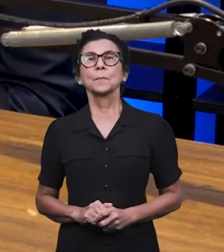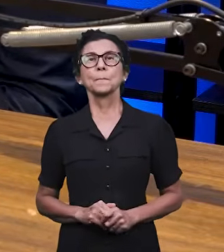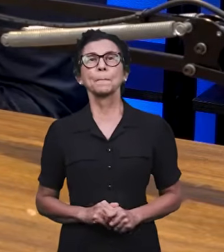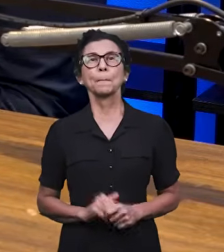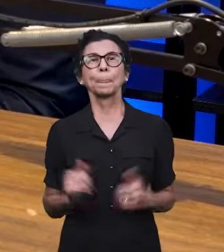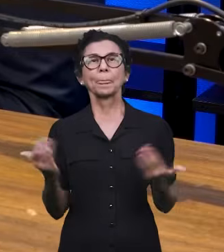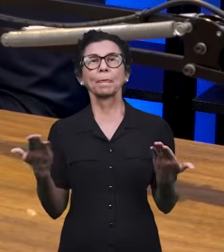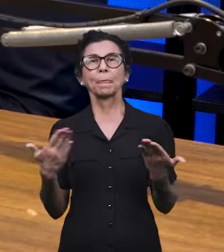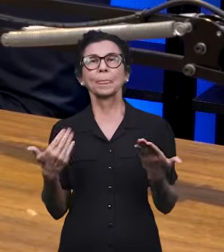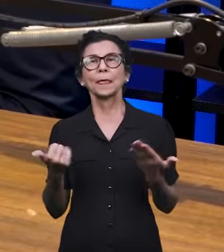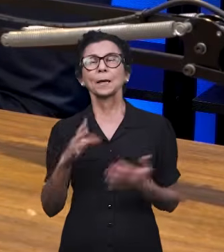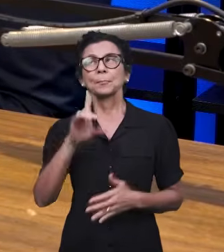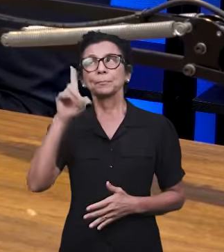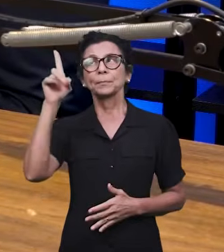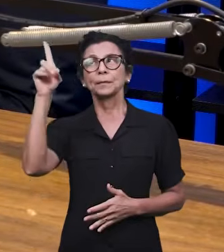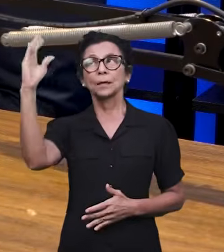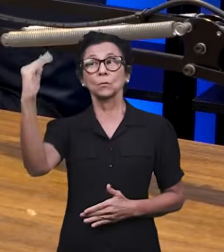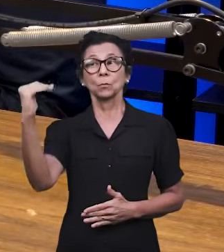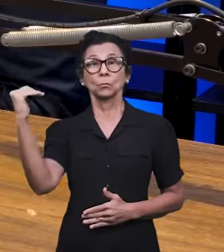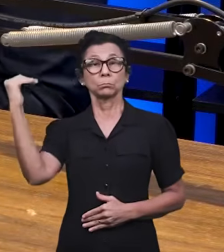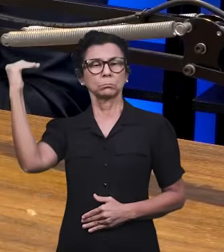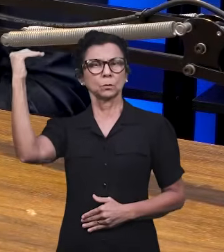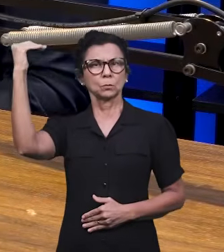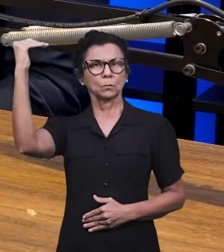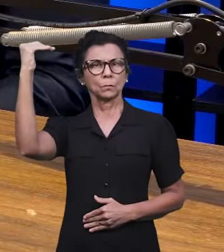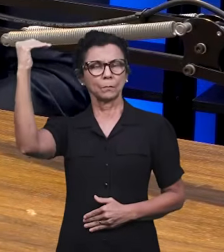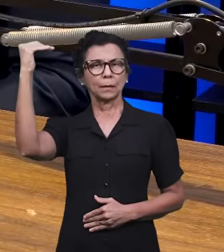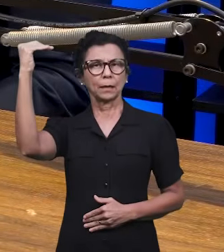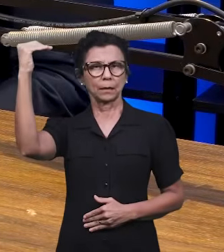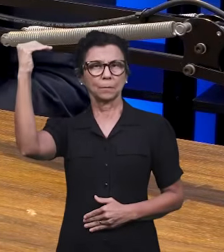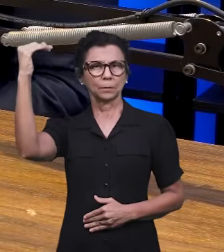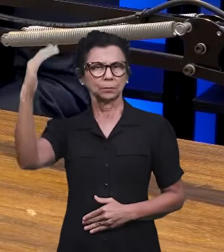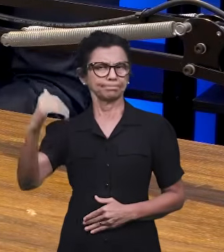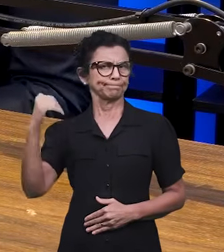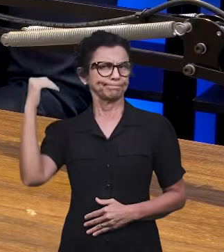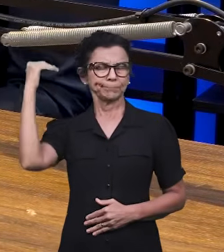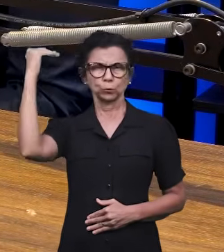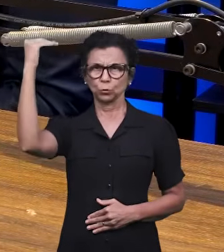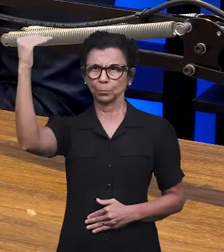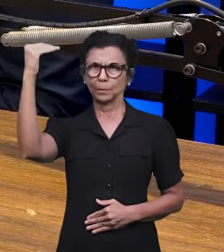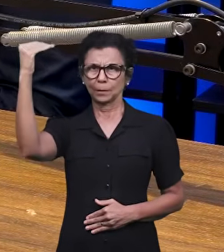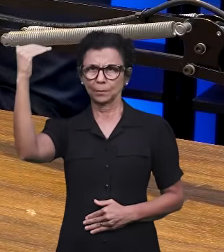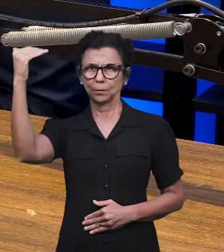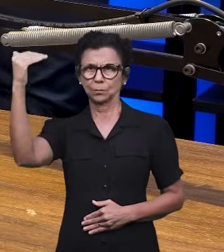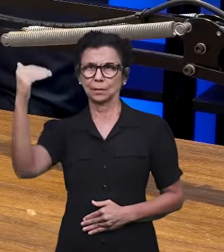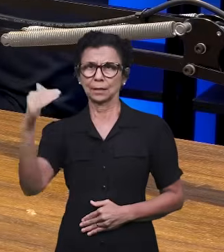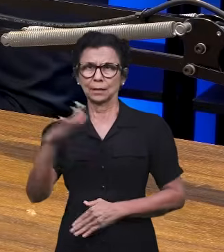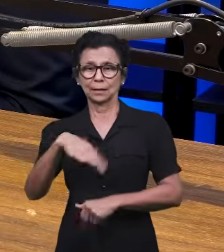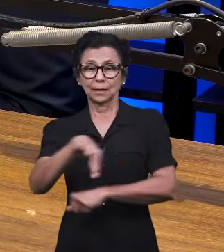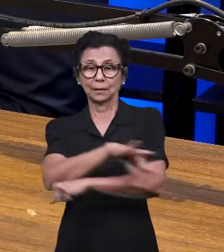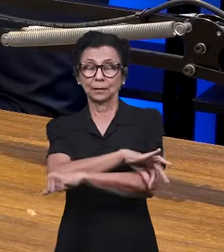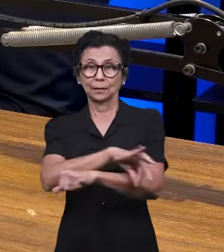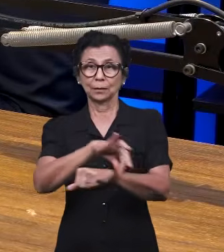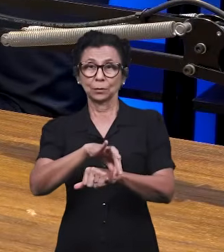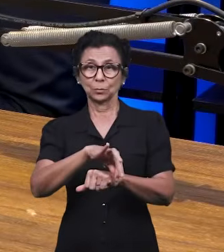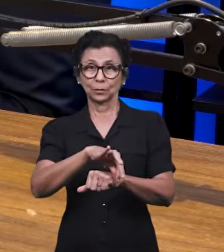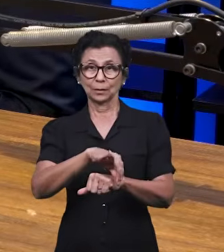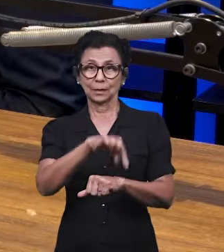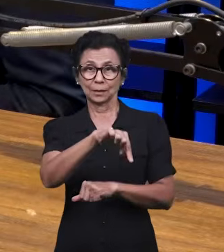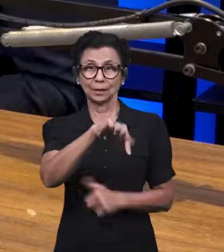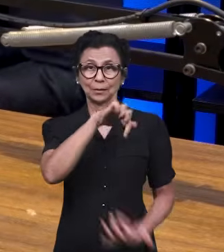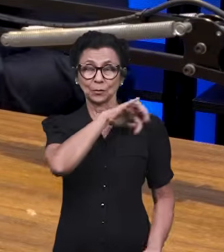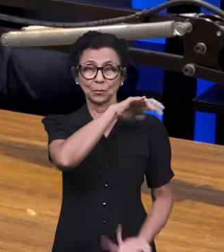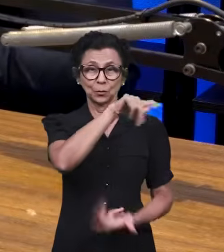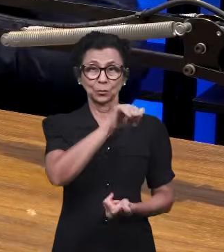como o Supremo, né? Como o exemplo supremo da arquitetura aqui, né? Assim